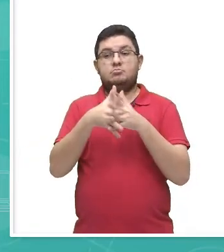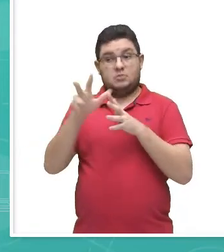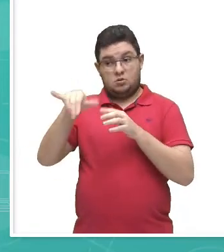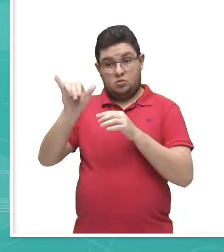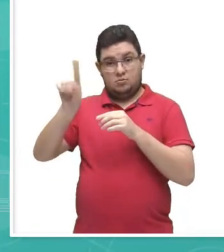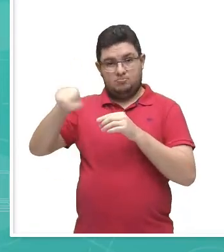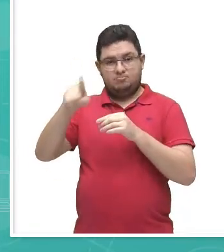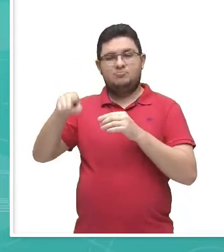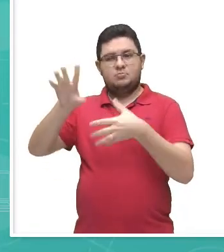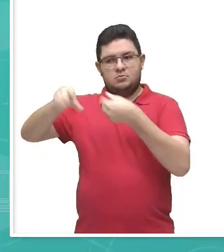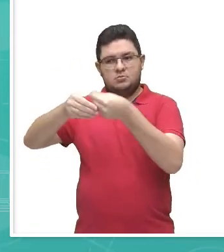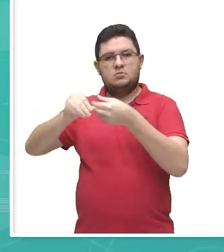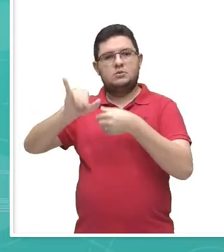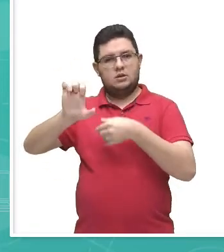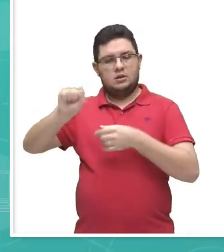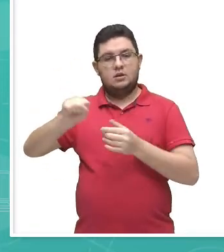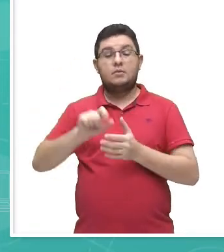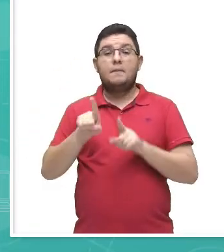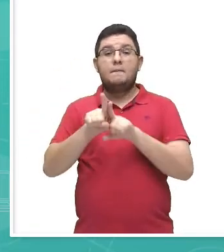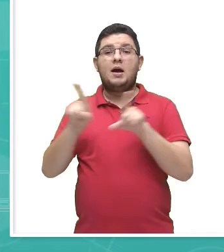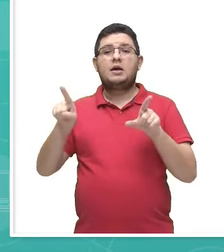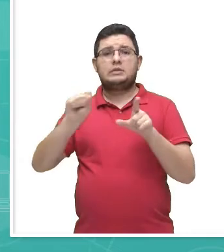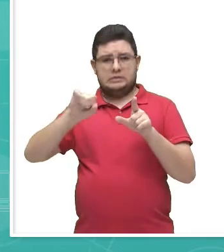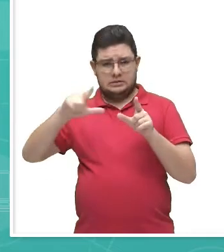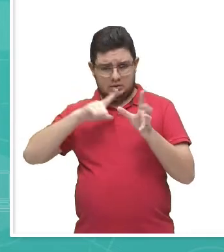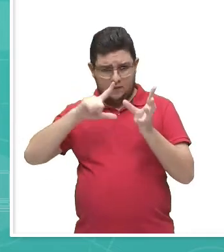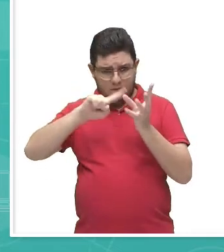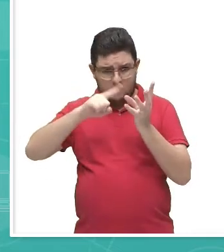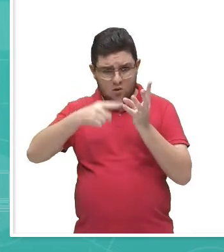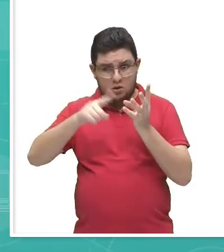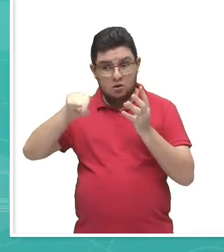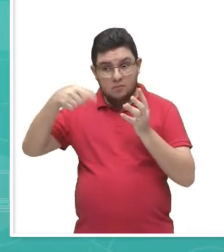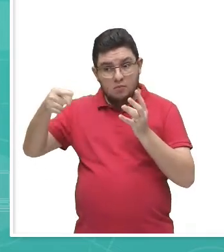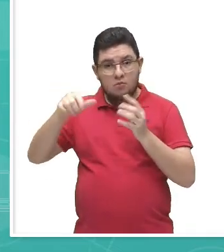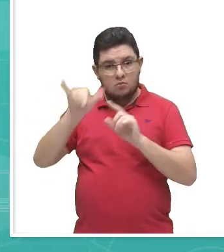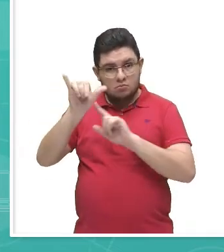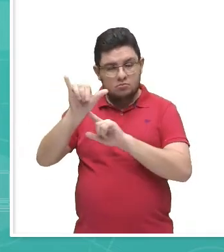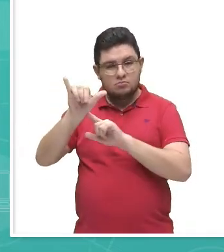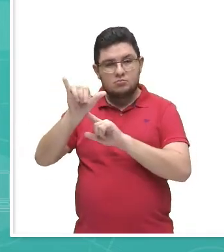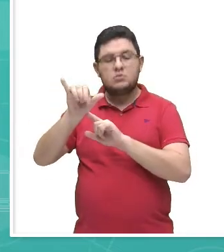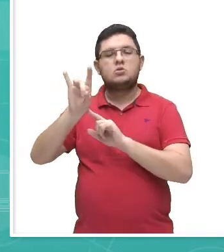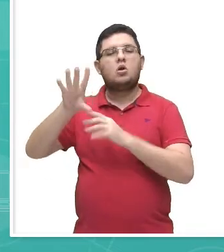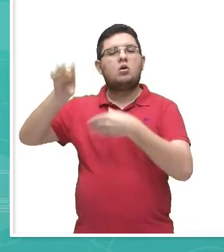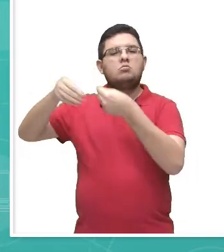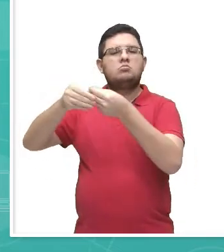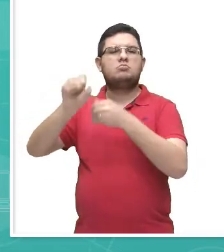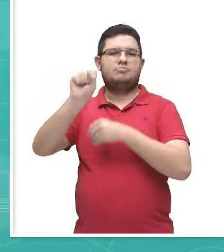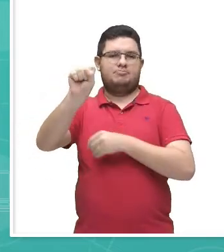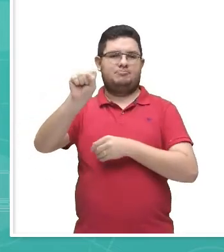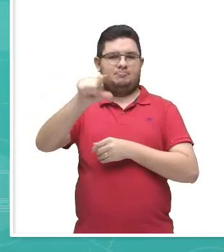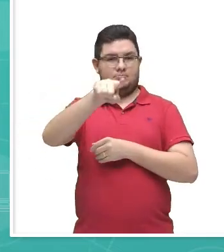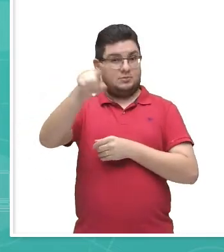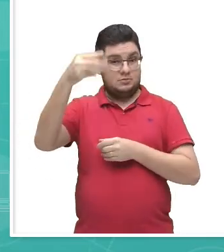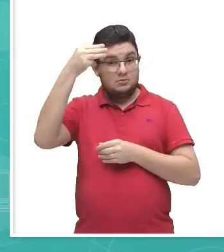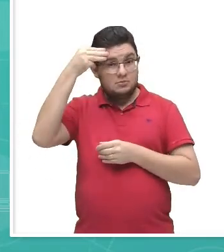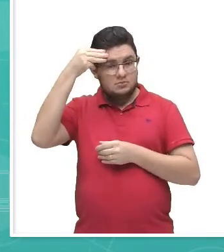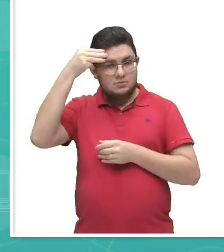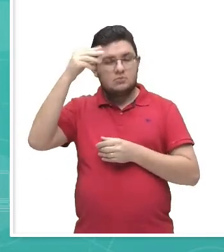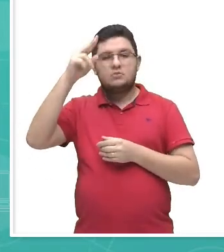terminado em Y tiver uma vogal antes do Y, aí eu só acrescento S. Memorizaram? Verbos